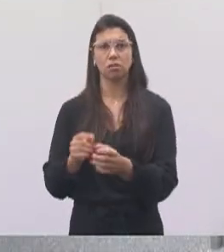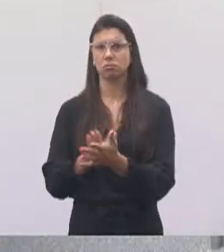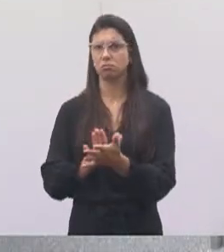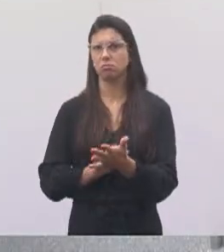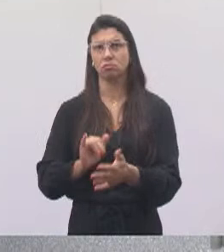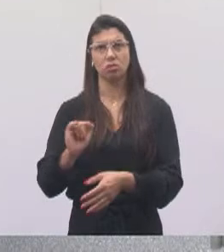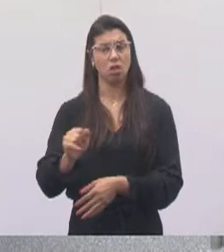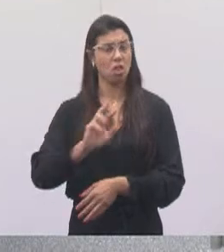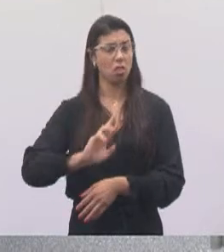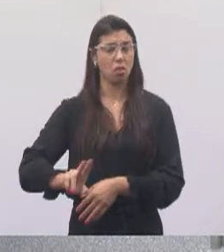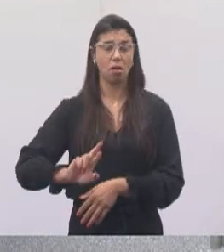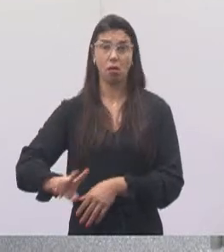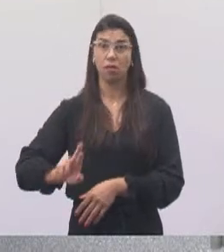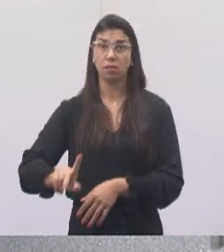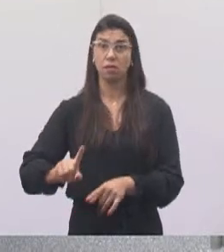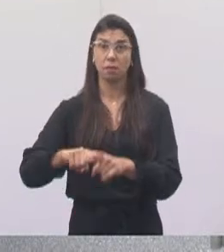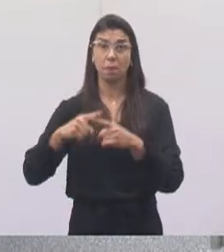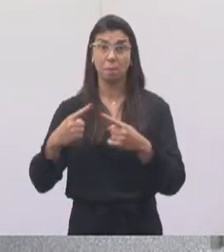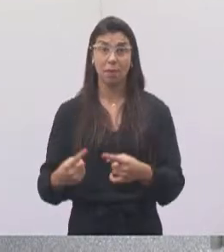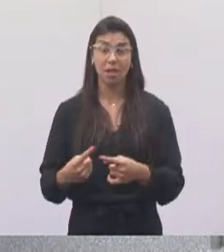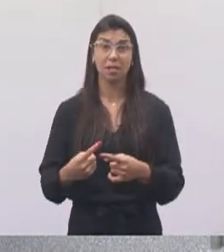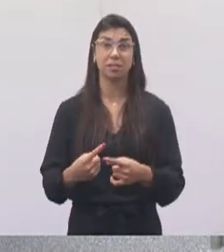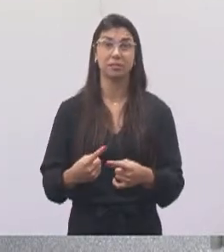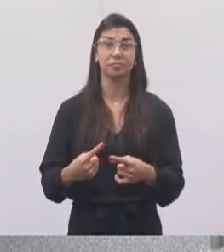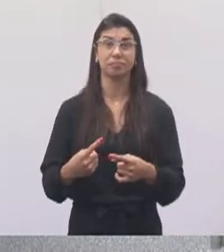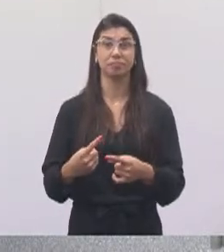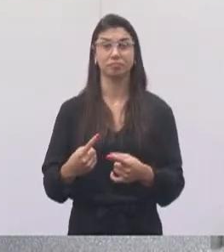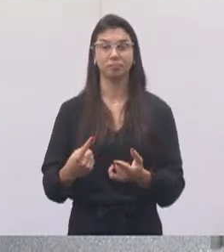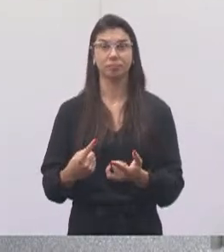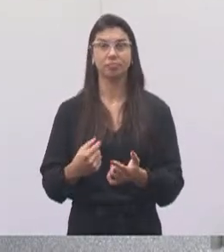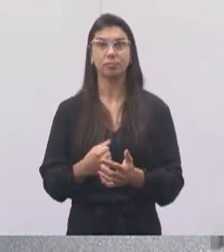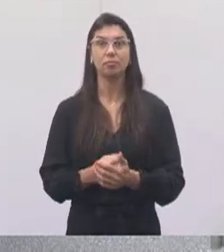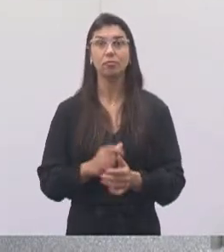bom para o mandato da Câmara, mas porém, Flavinho,